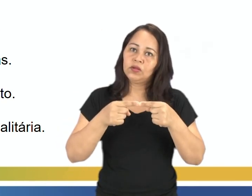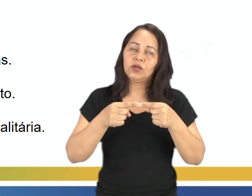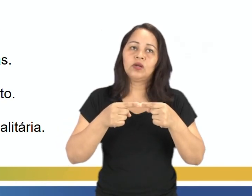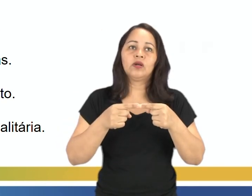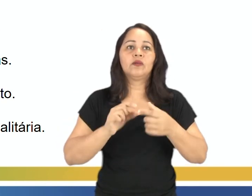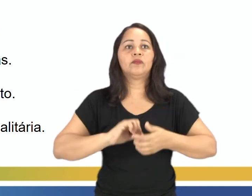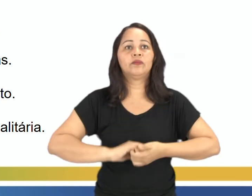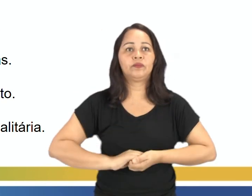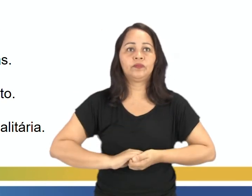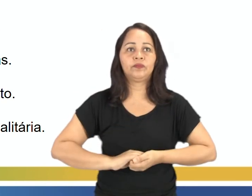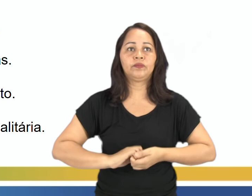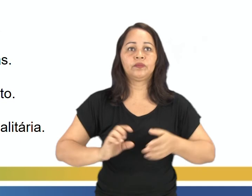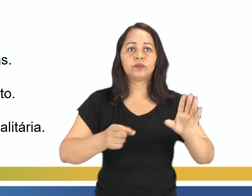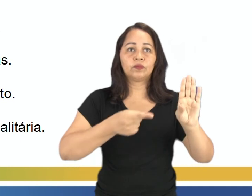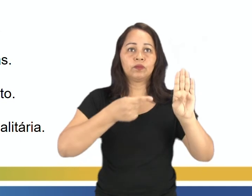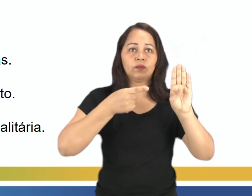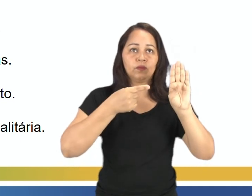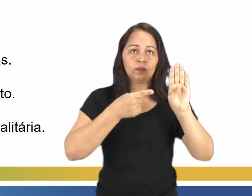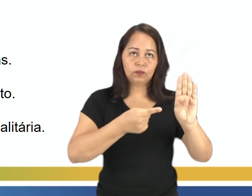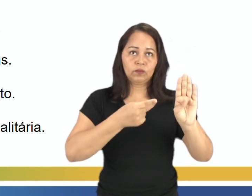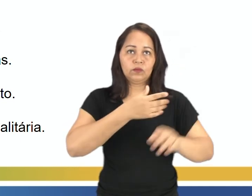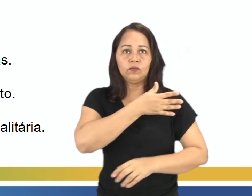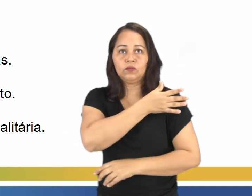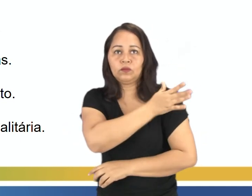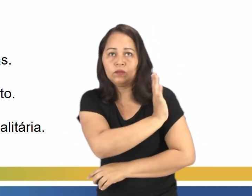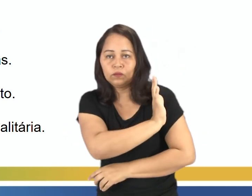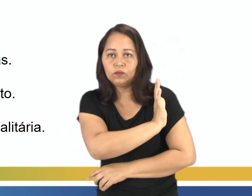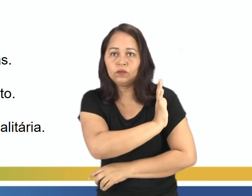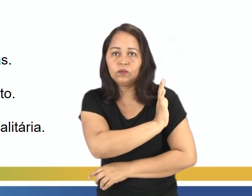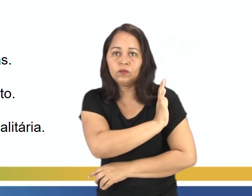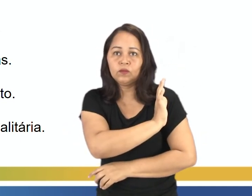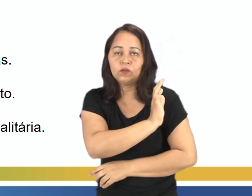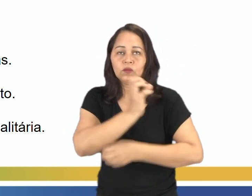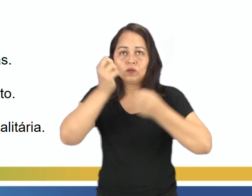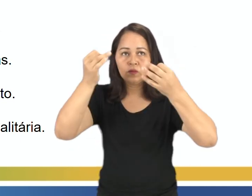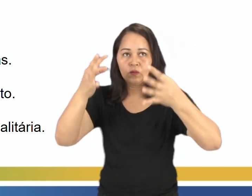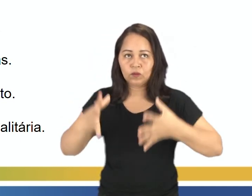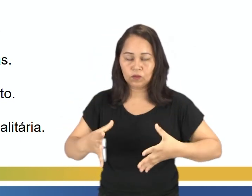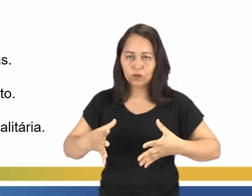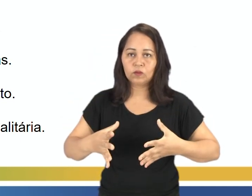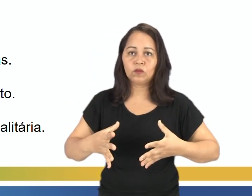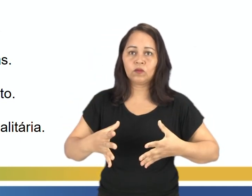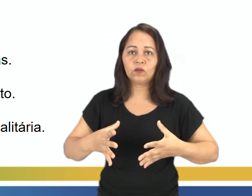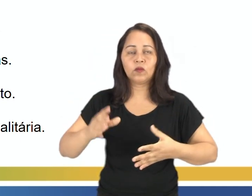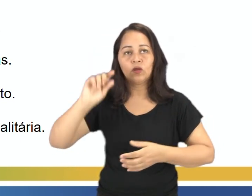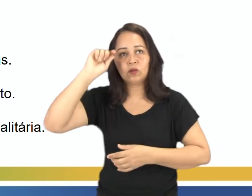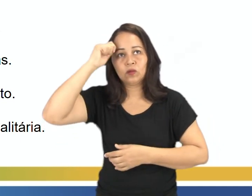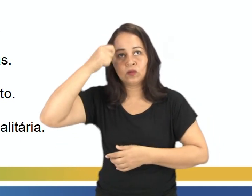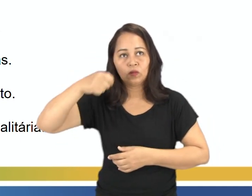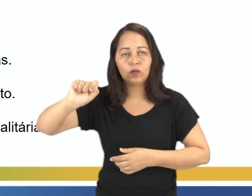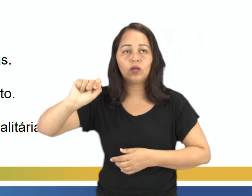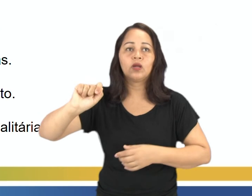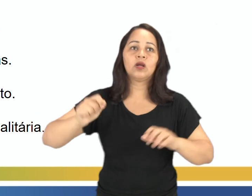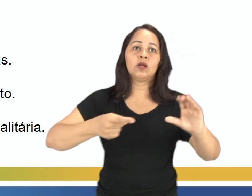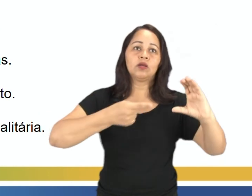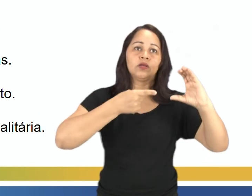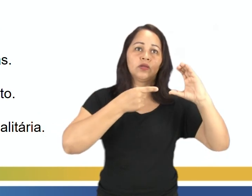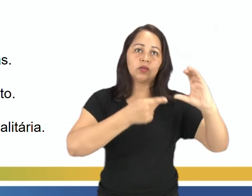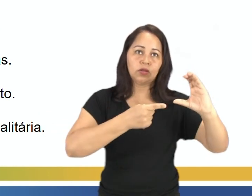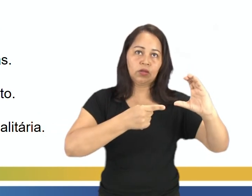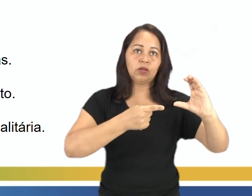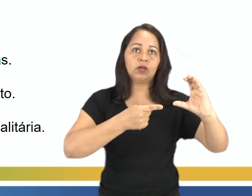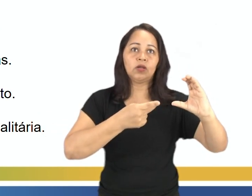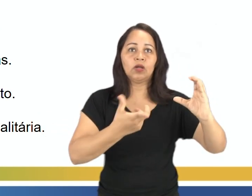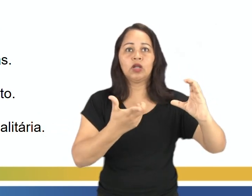submete-se à discriminação com meio de fortalecimento, engaja-se na denúncia do passado de opressão injusta, sofre uma perda de